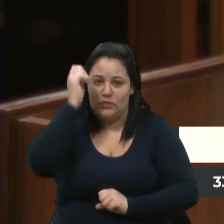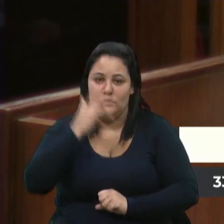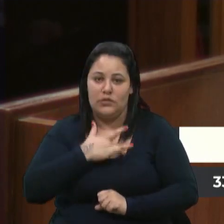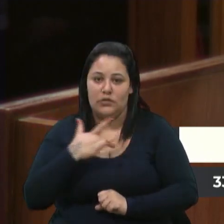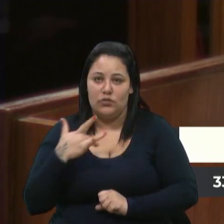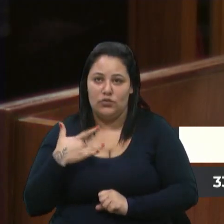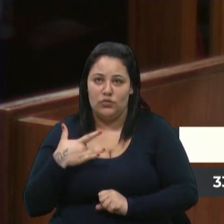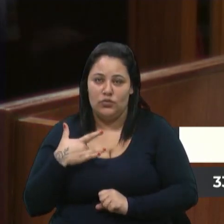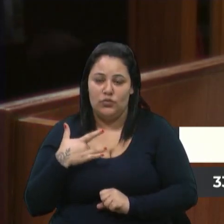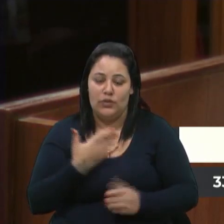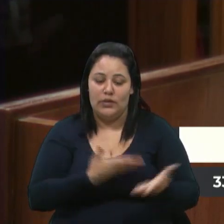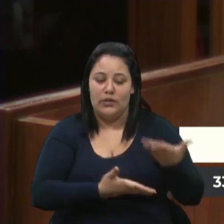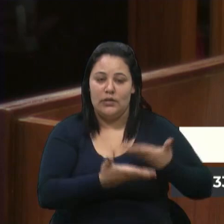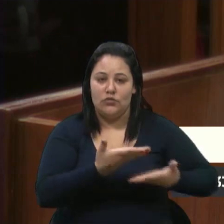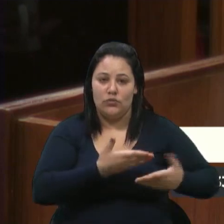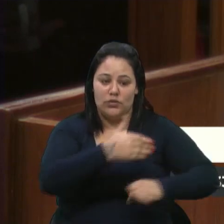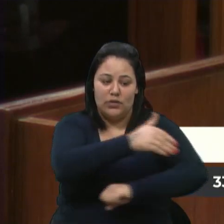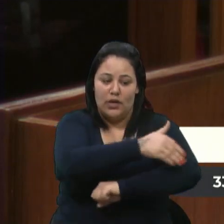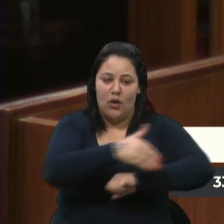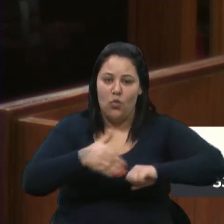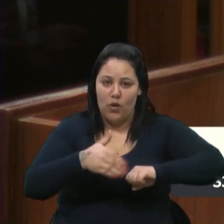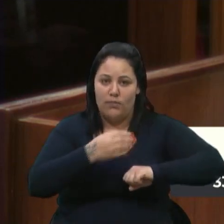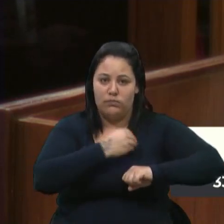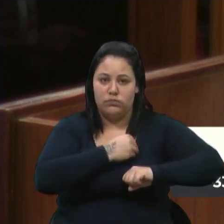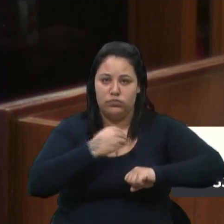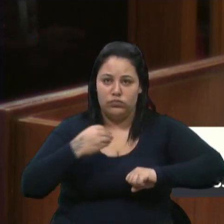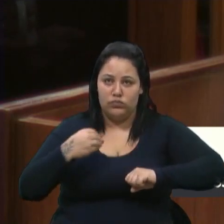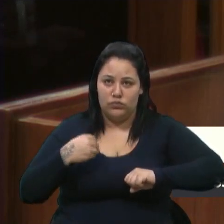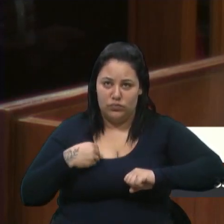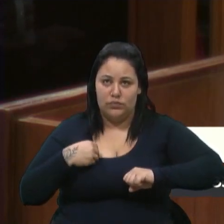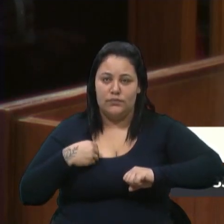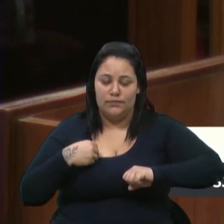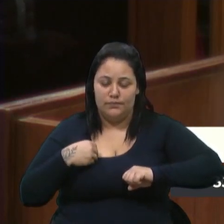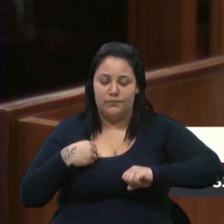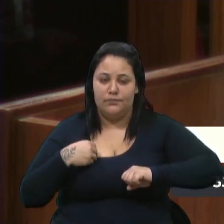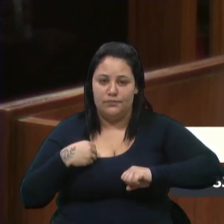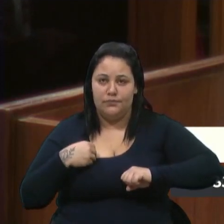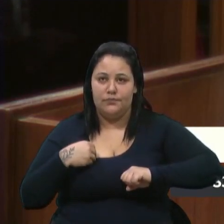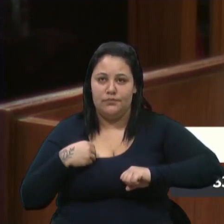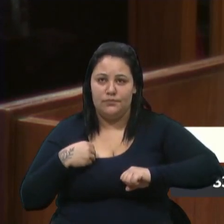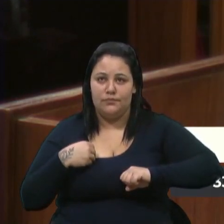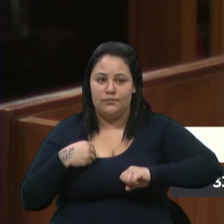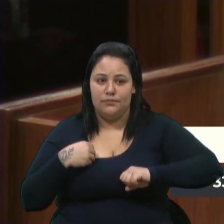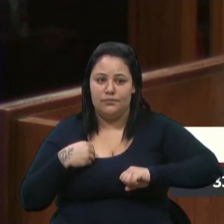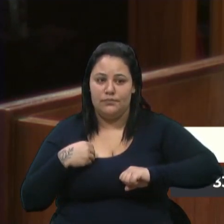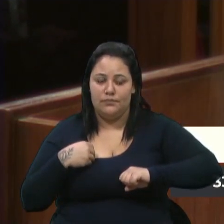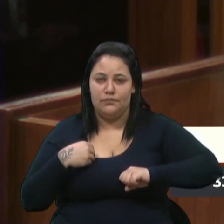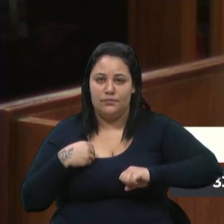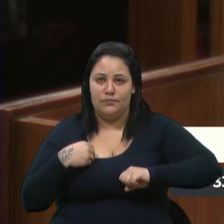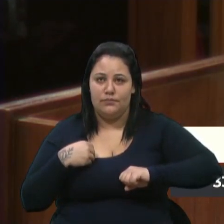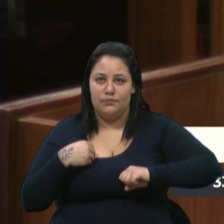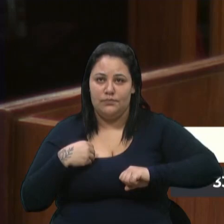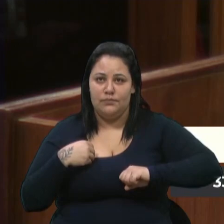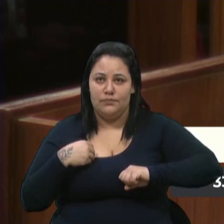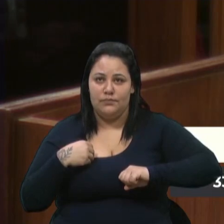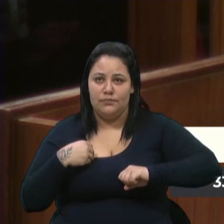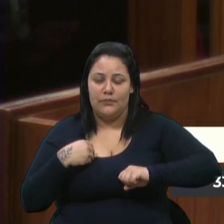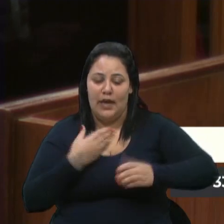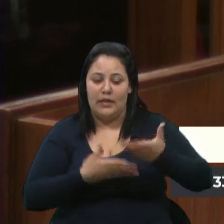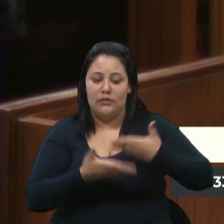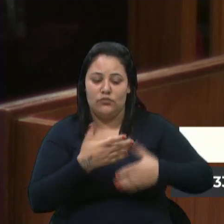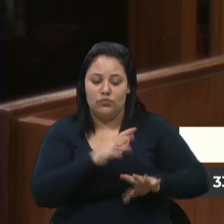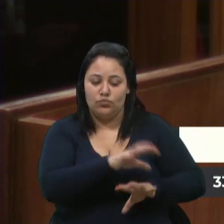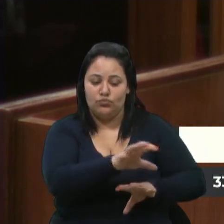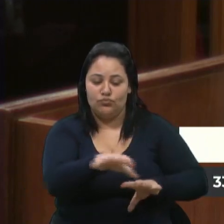consultório na rua, que é um serviço de saúde que atende na rua, que atende nos territórios, tem todo